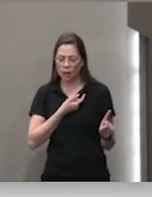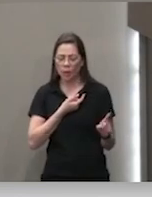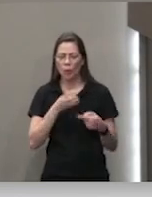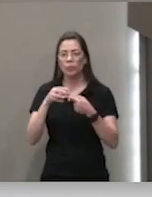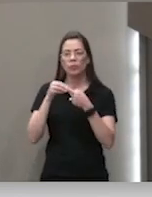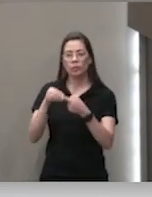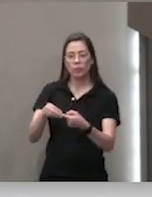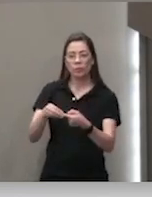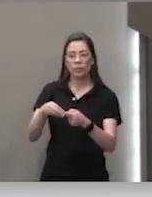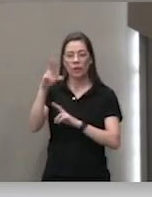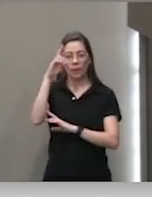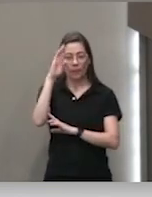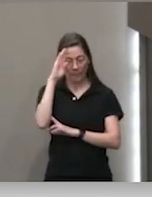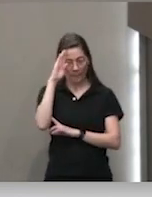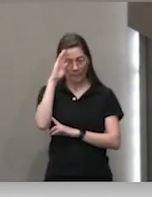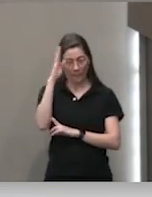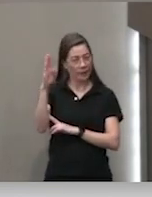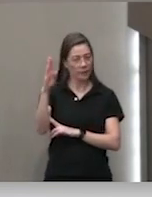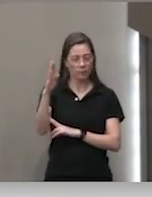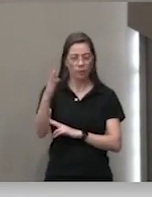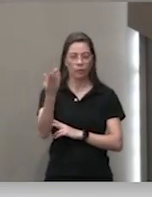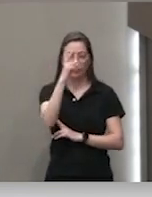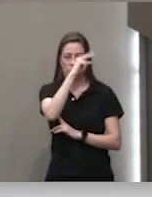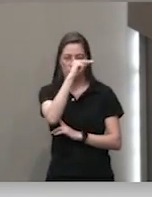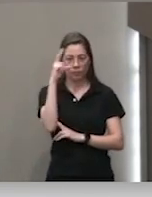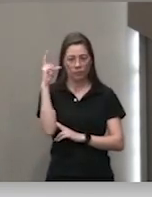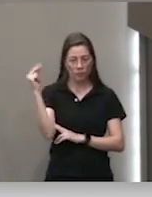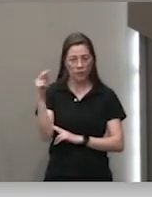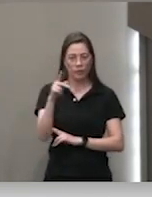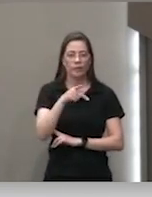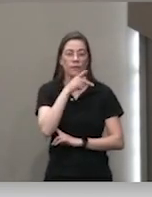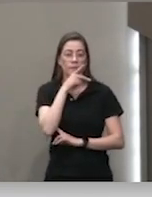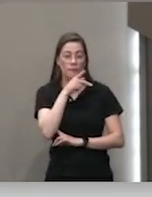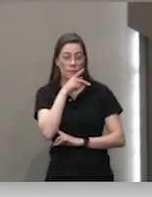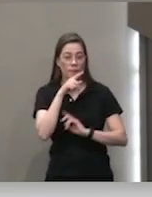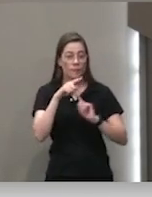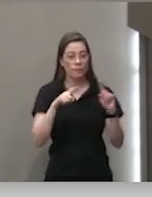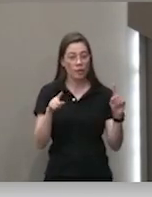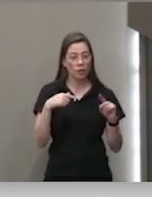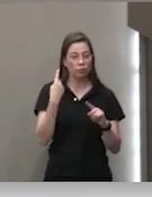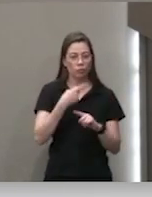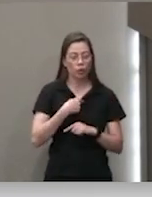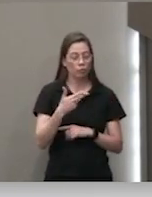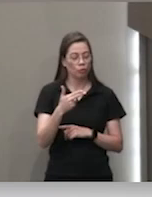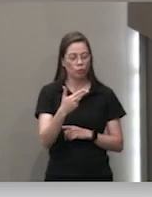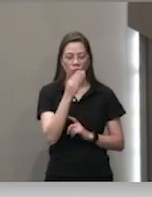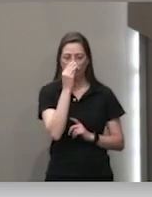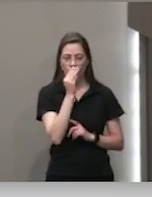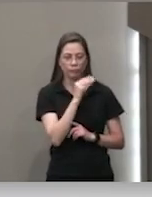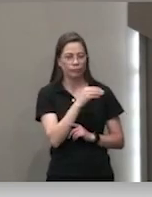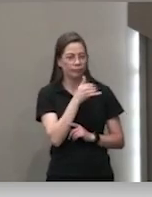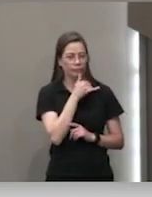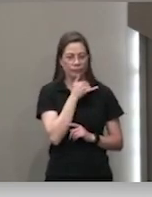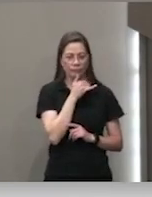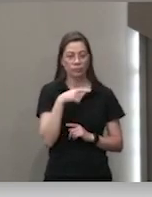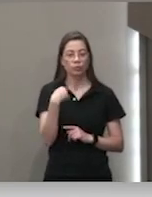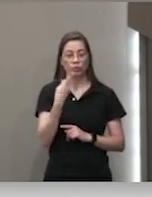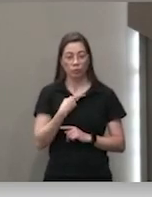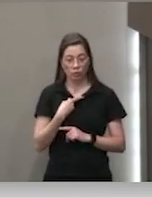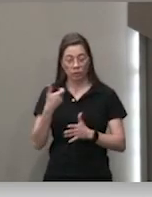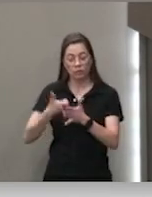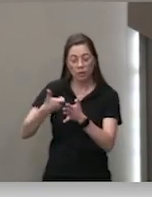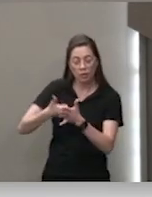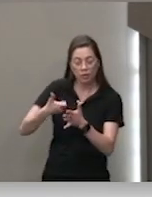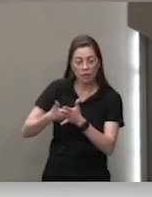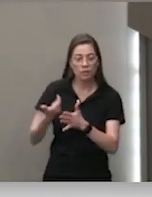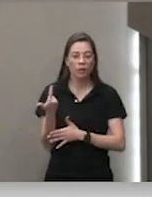principalmente pelo prefeito municipal, mas não abaixávamos a cabeça de jeito nenhum. Corríamos atrás para não deixar aquele grupo